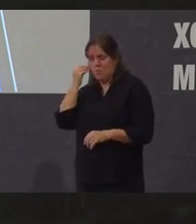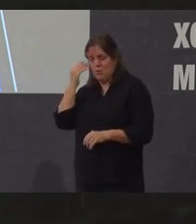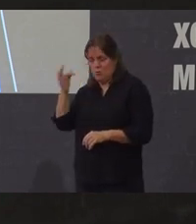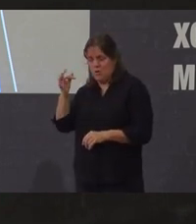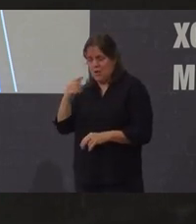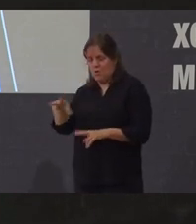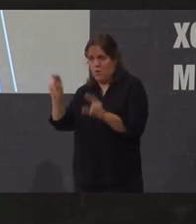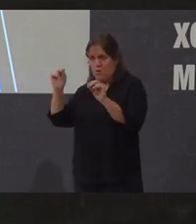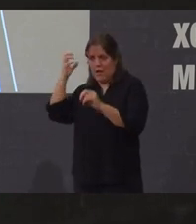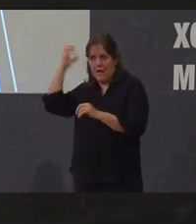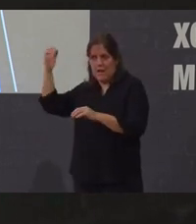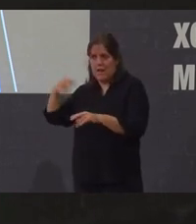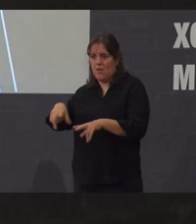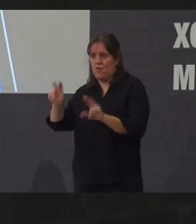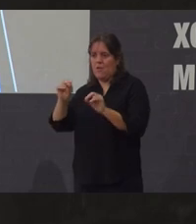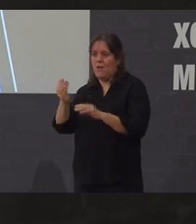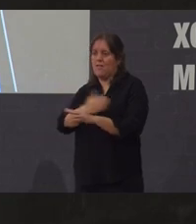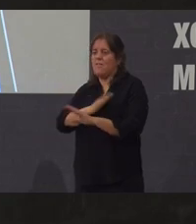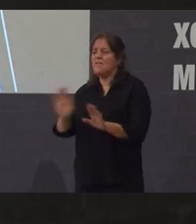optimista.